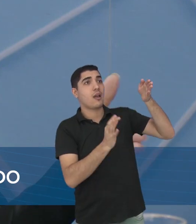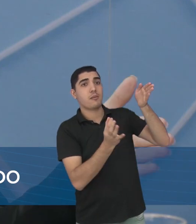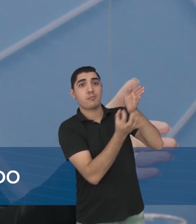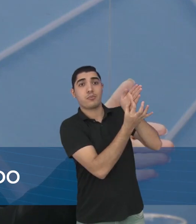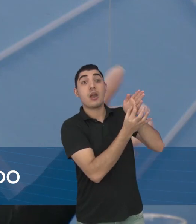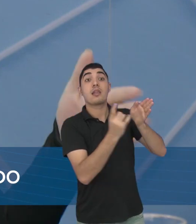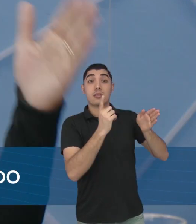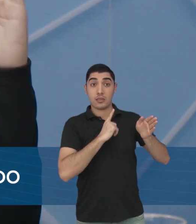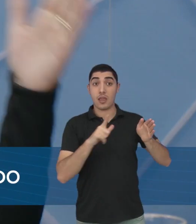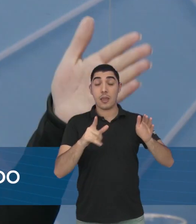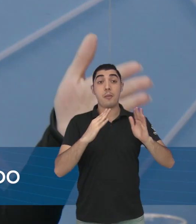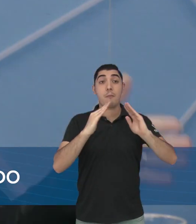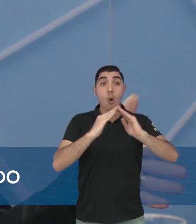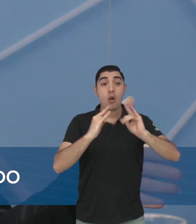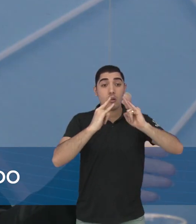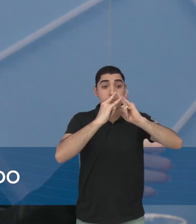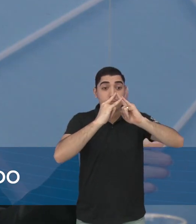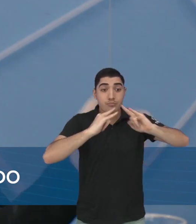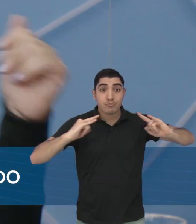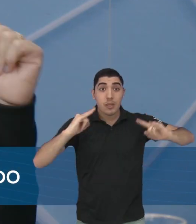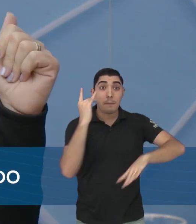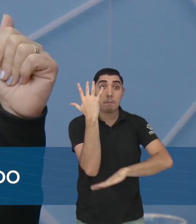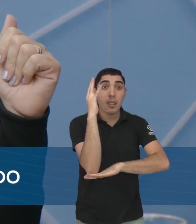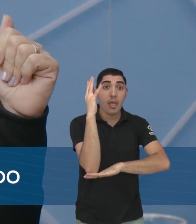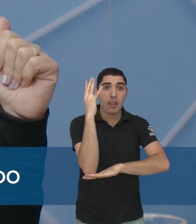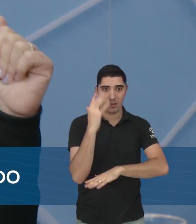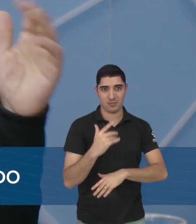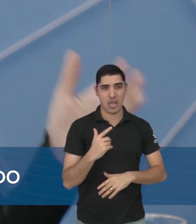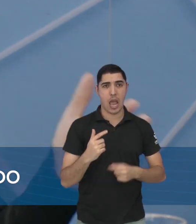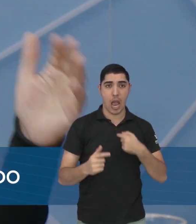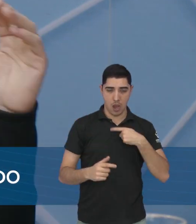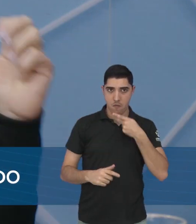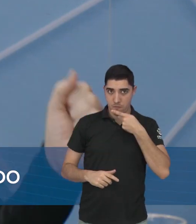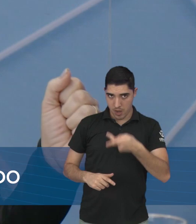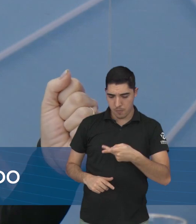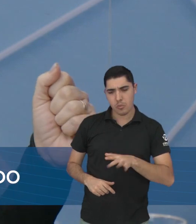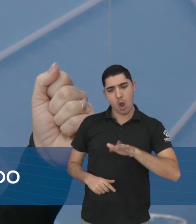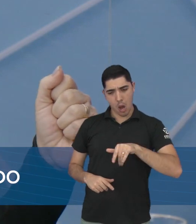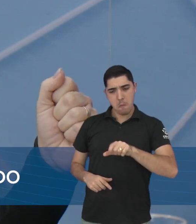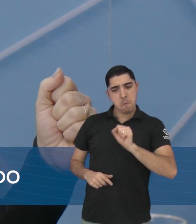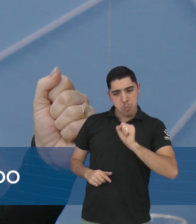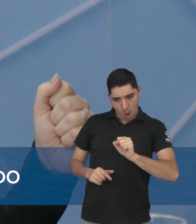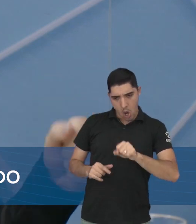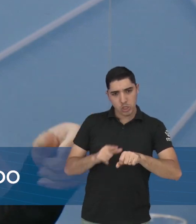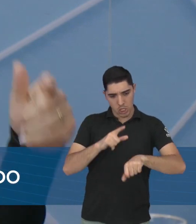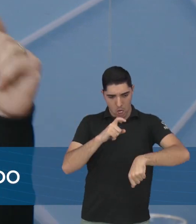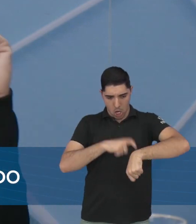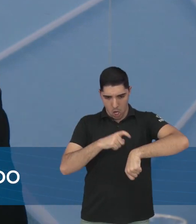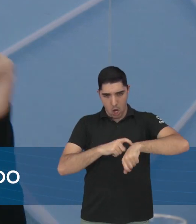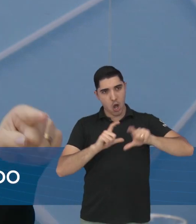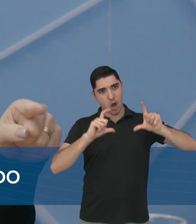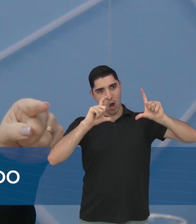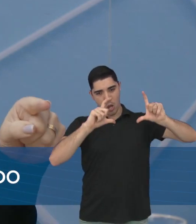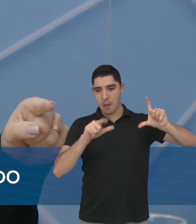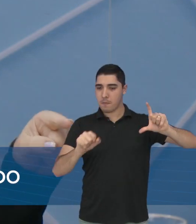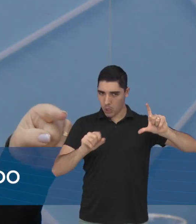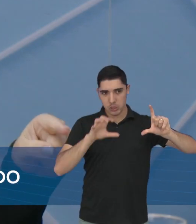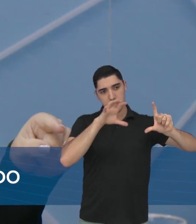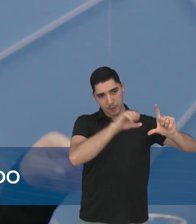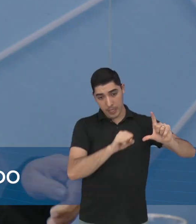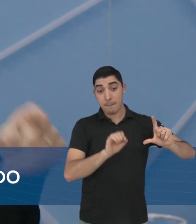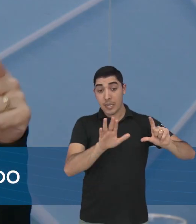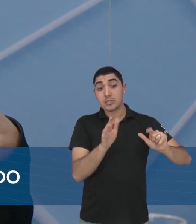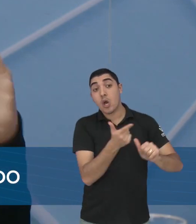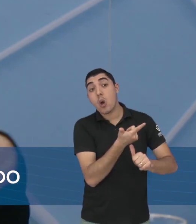num barraco, né? De madeira. E aí eu falei para ele assim, filho, você pode levar esse relógio, mas você também vai escolher um outro